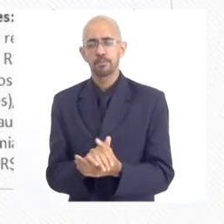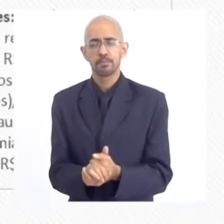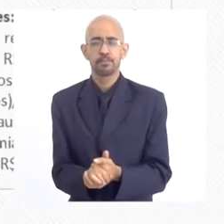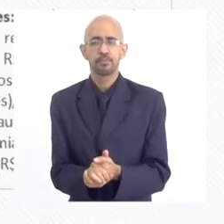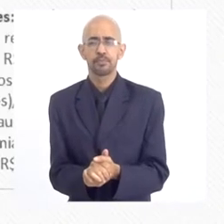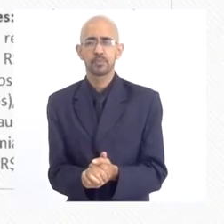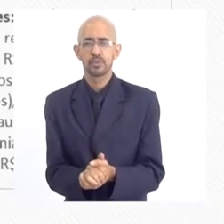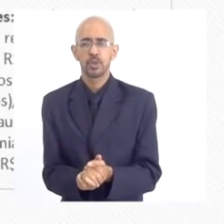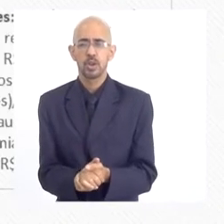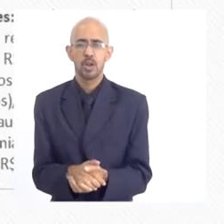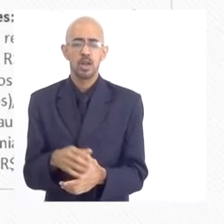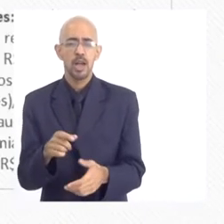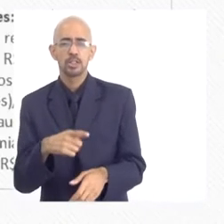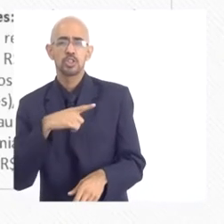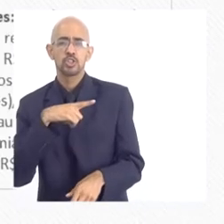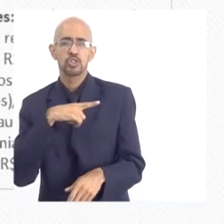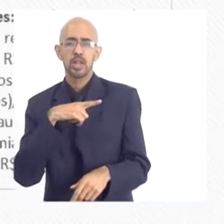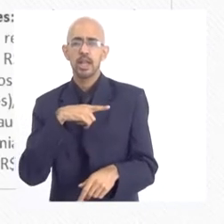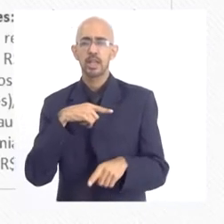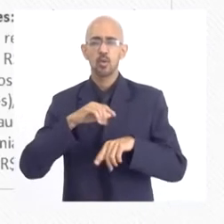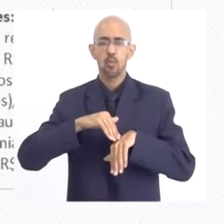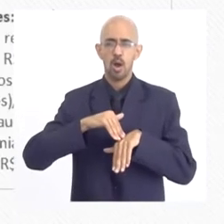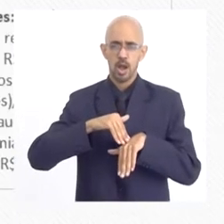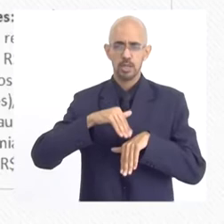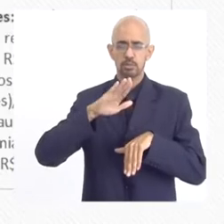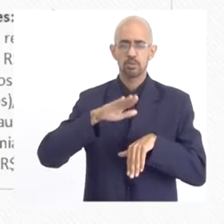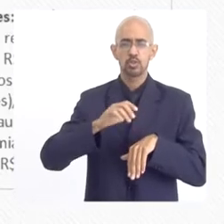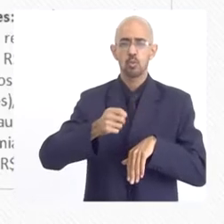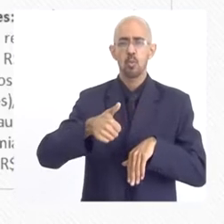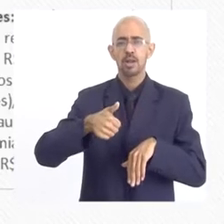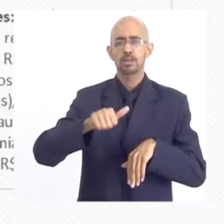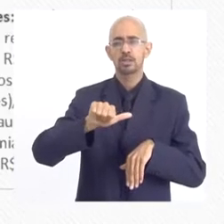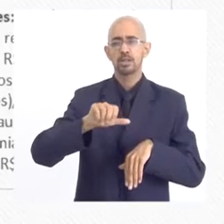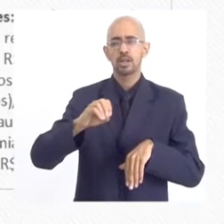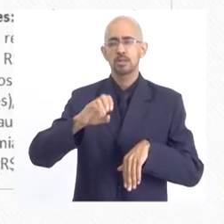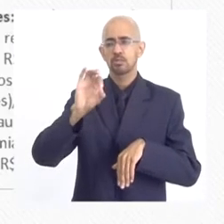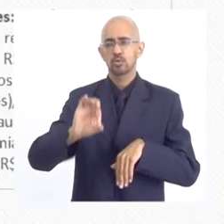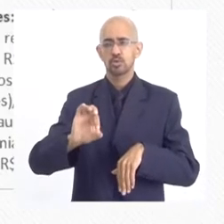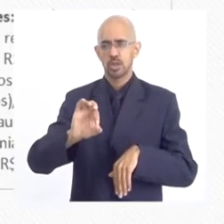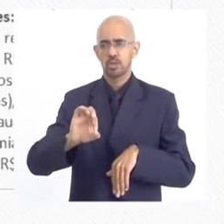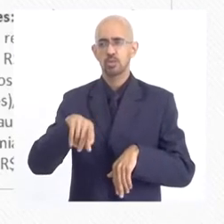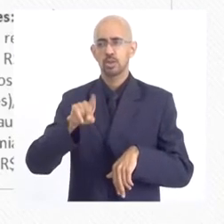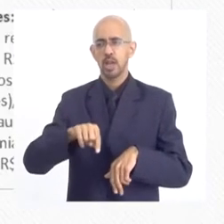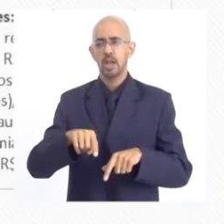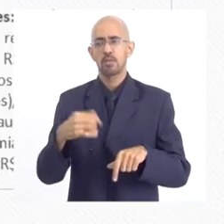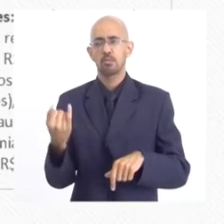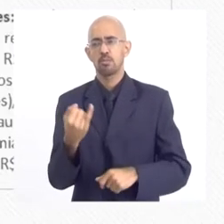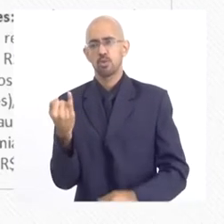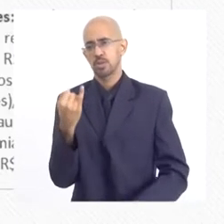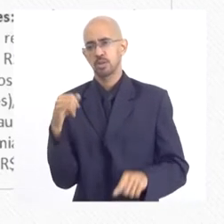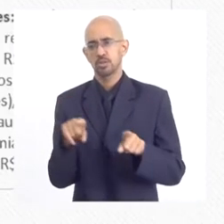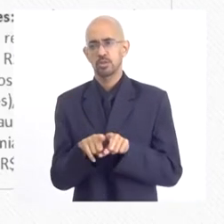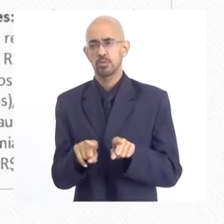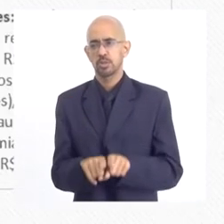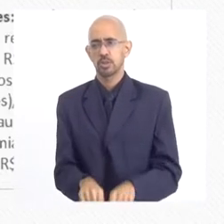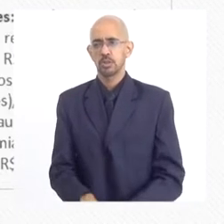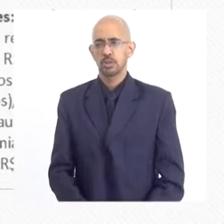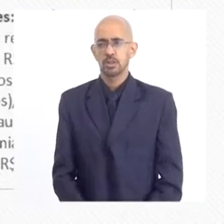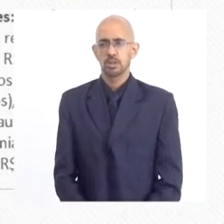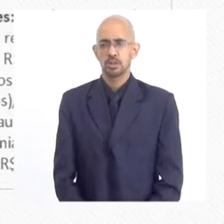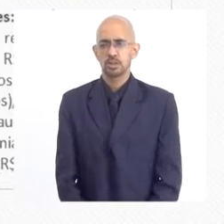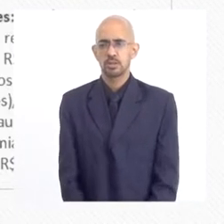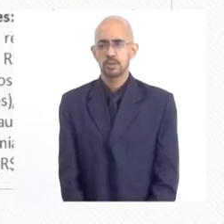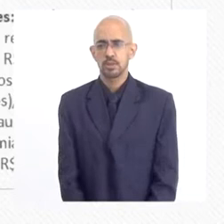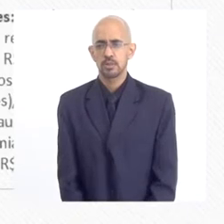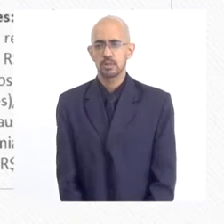Nós tivemos um crescimento de quase 10%, o que é muito significativo, né?